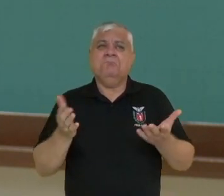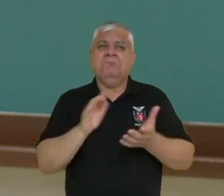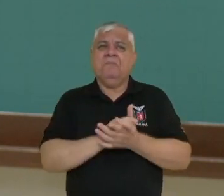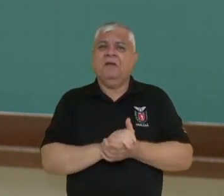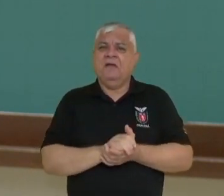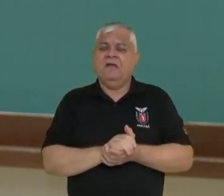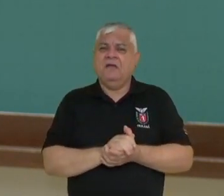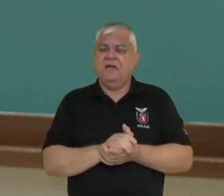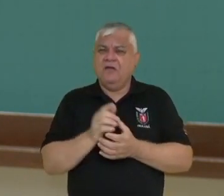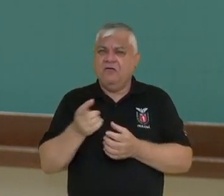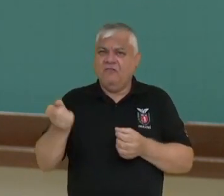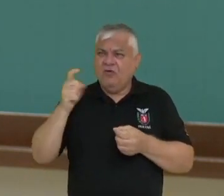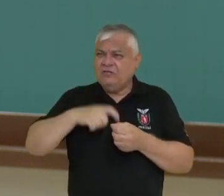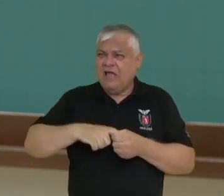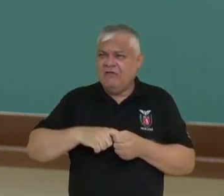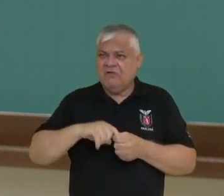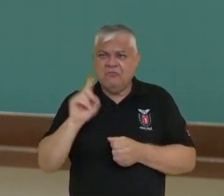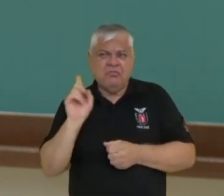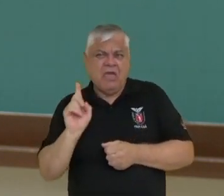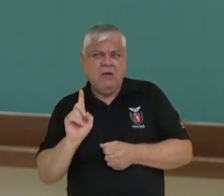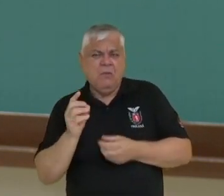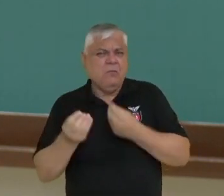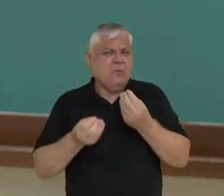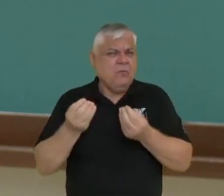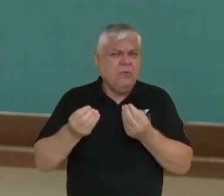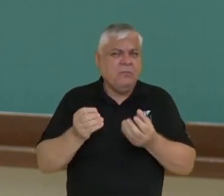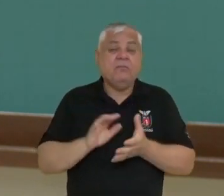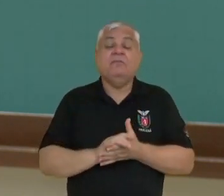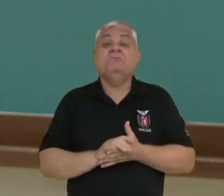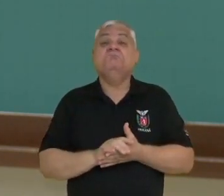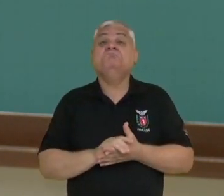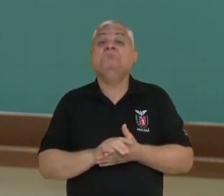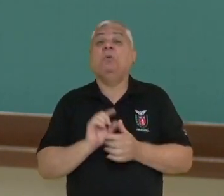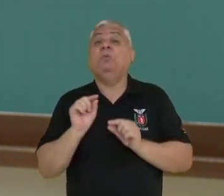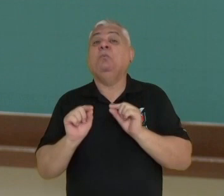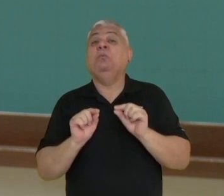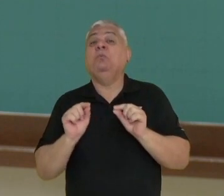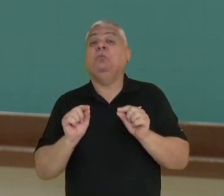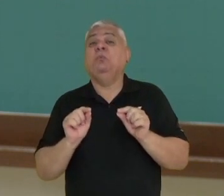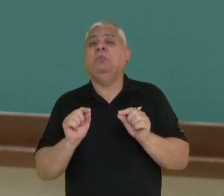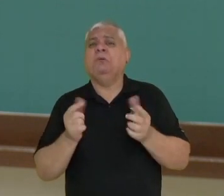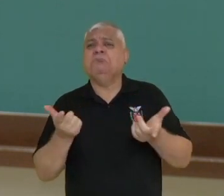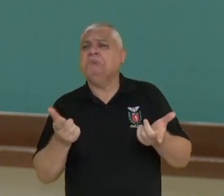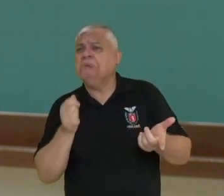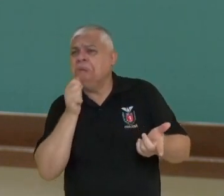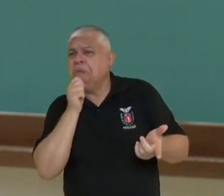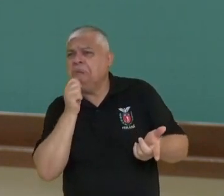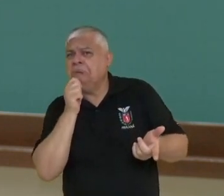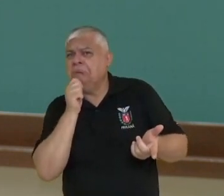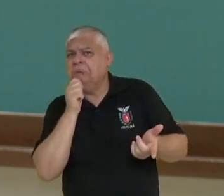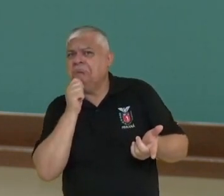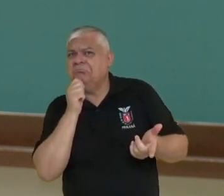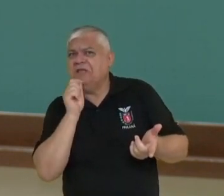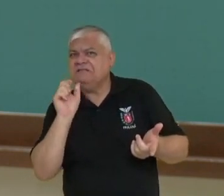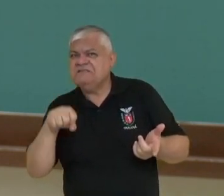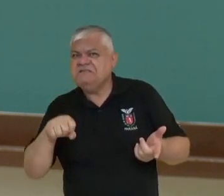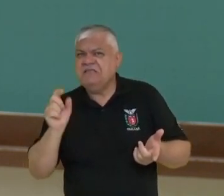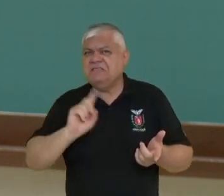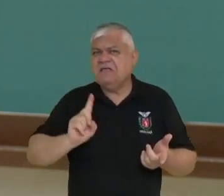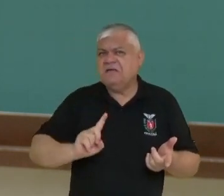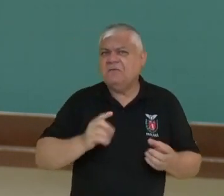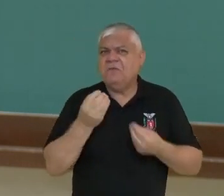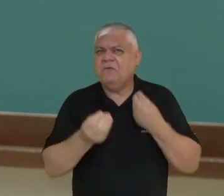né? Voltavam e por algum motivo não voltaram, né? Ah, voltavam,